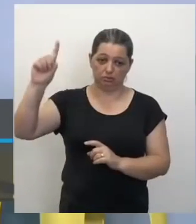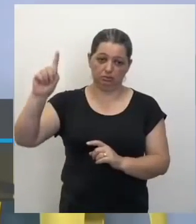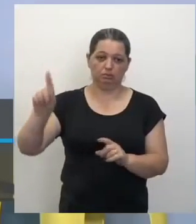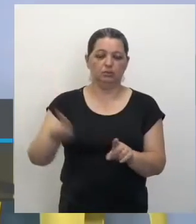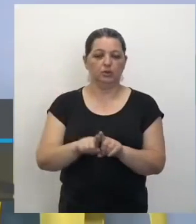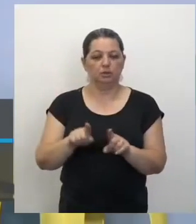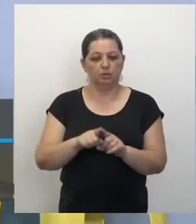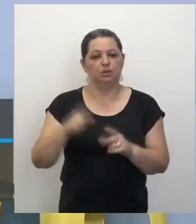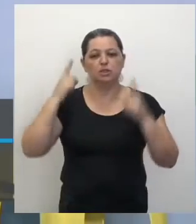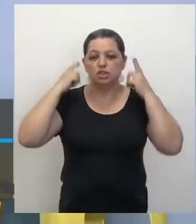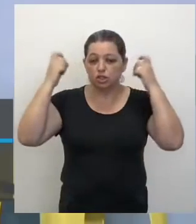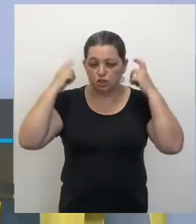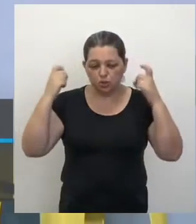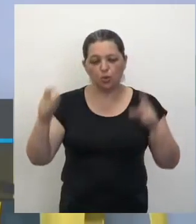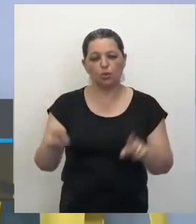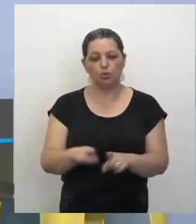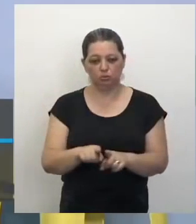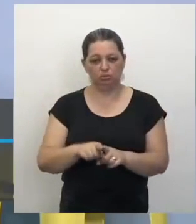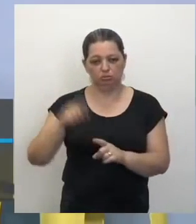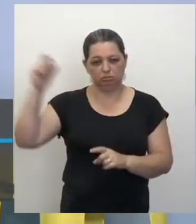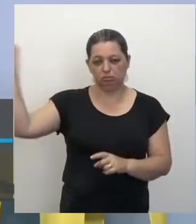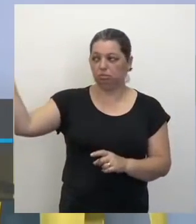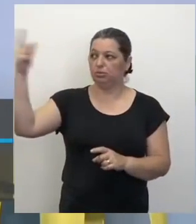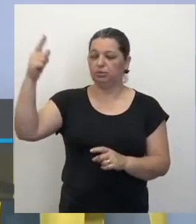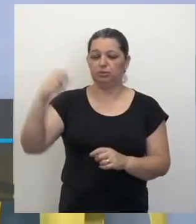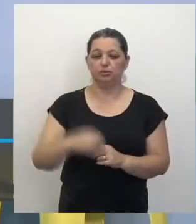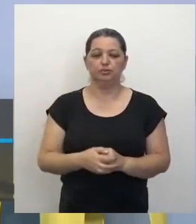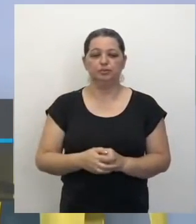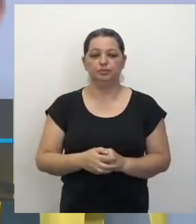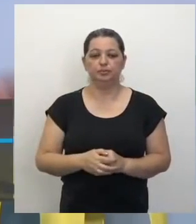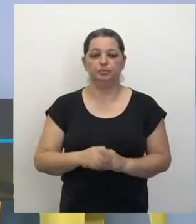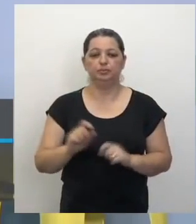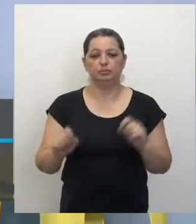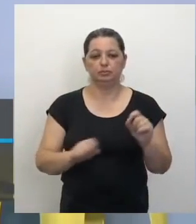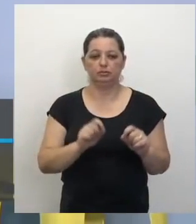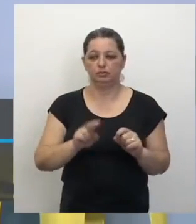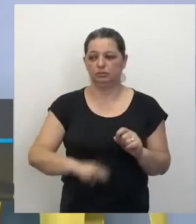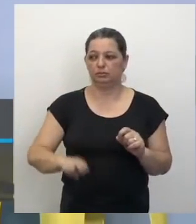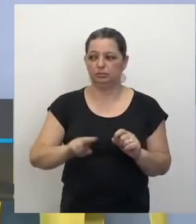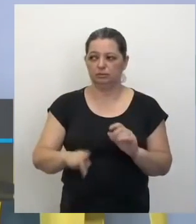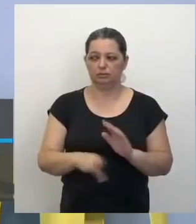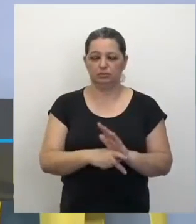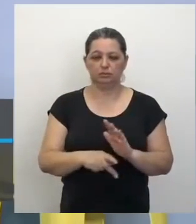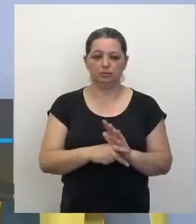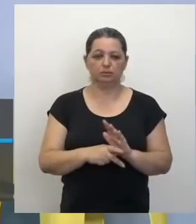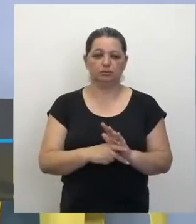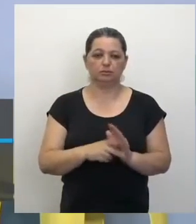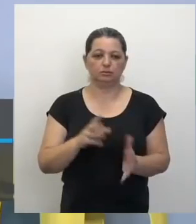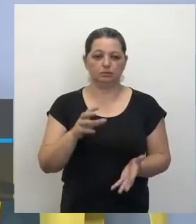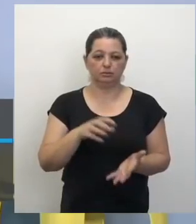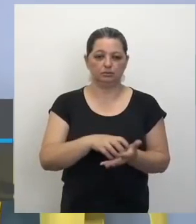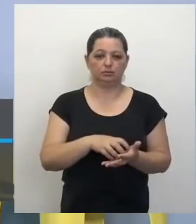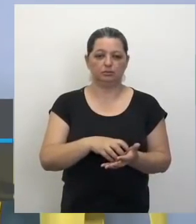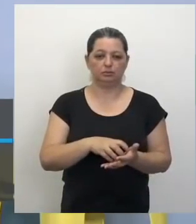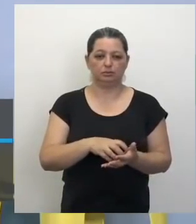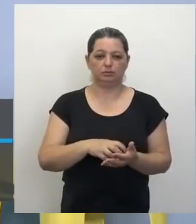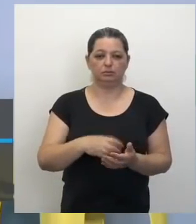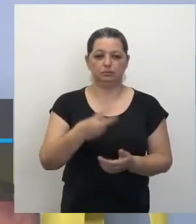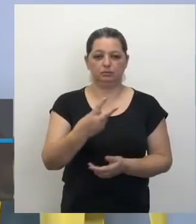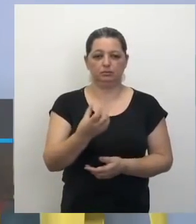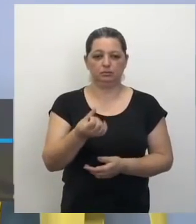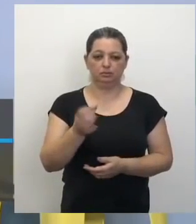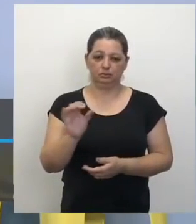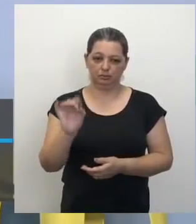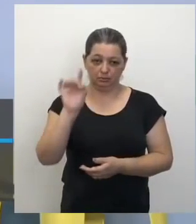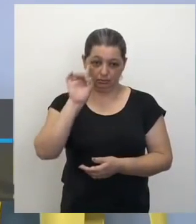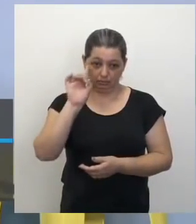dia. E isso era registrado no Tzolk'in, uma matriz de tempo de 260 dias